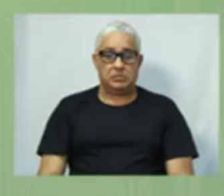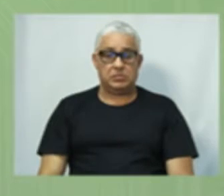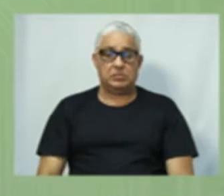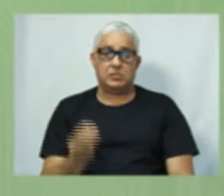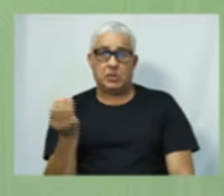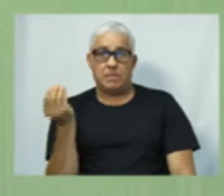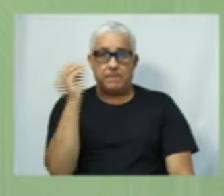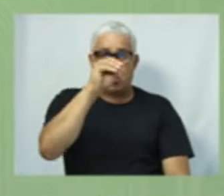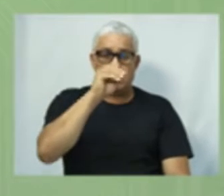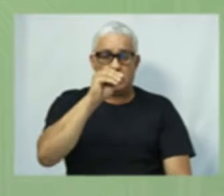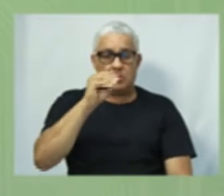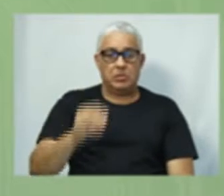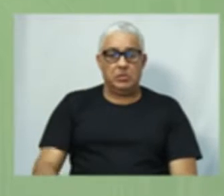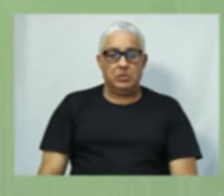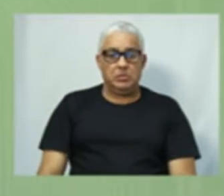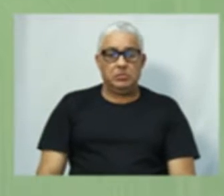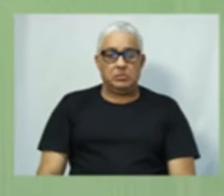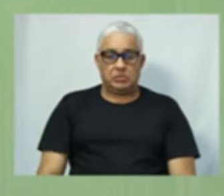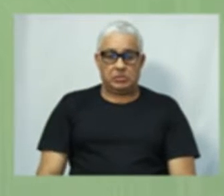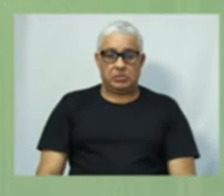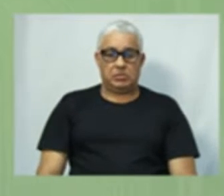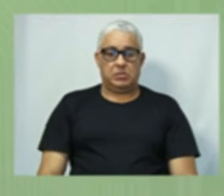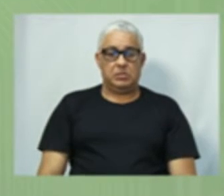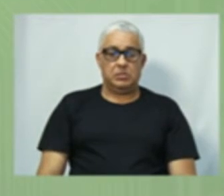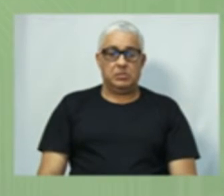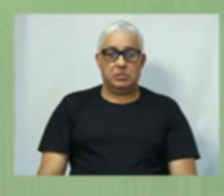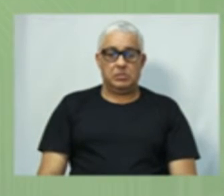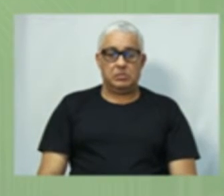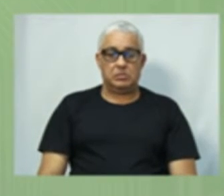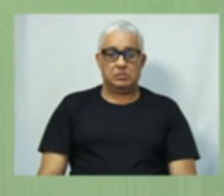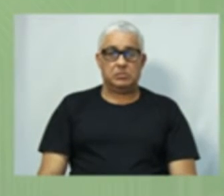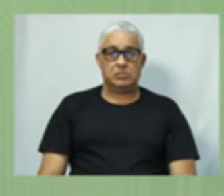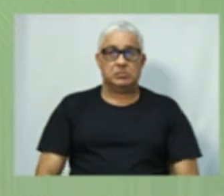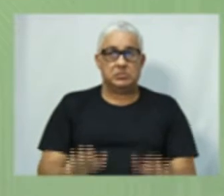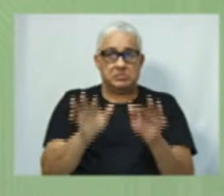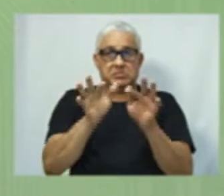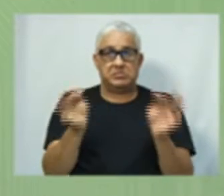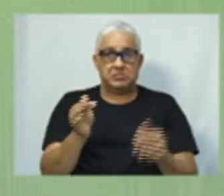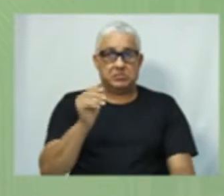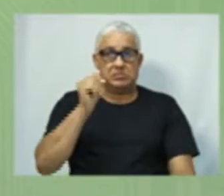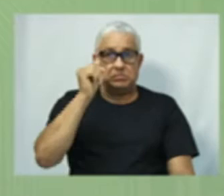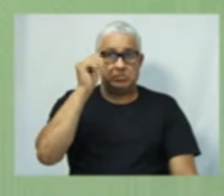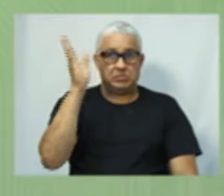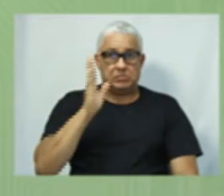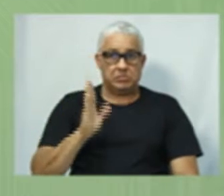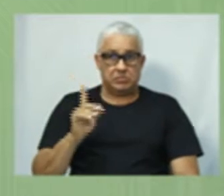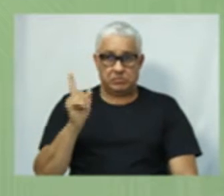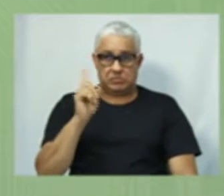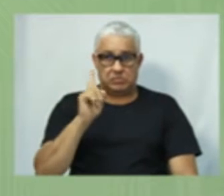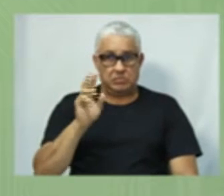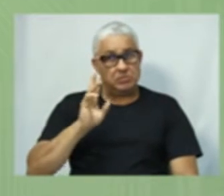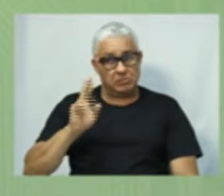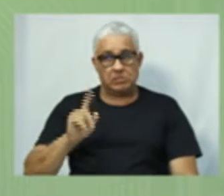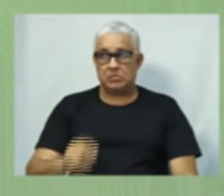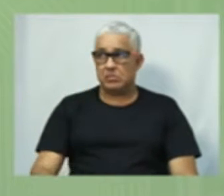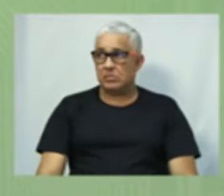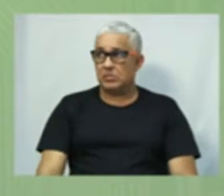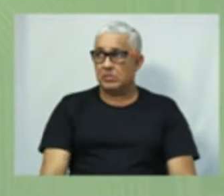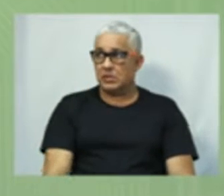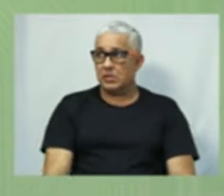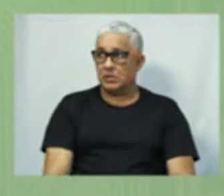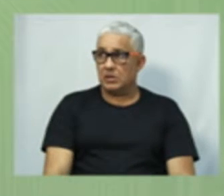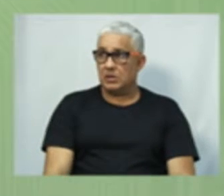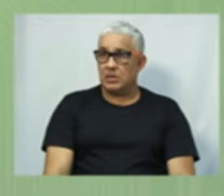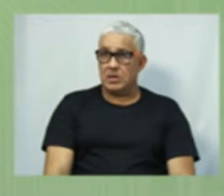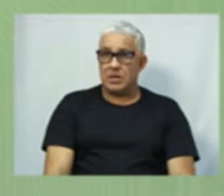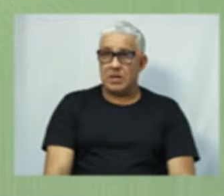valor. Mas aqui não é o Simples Nacional, né? Opa! Aqui não